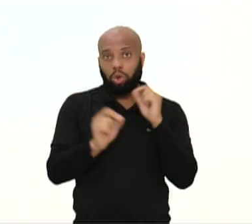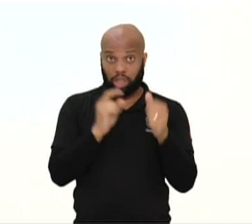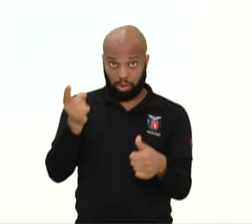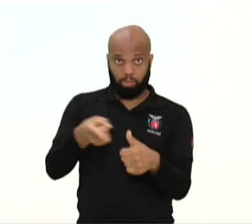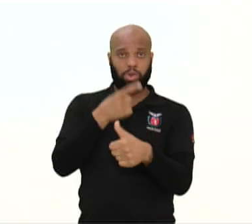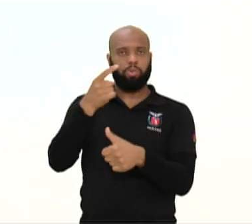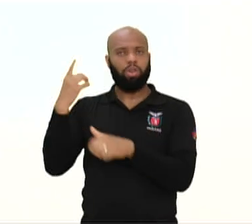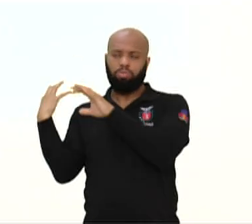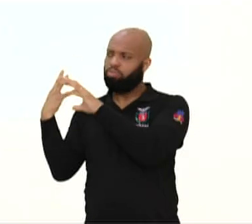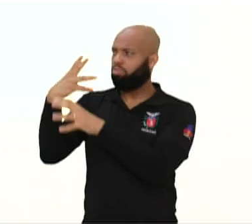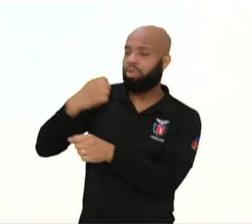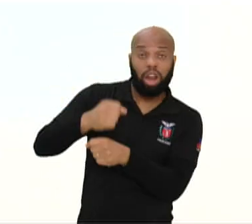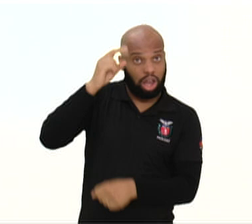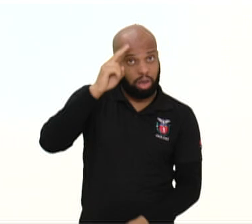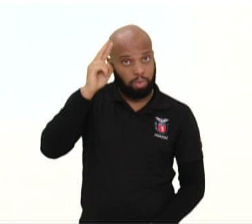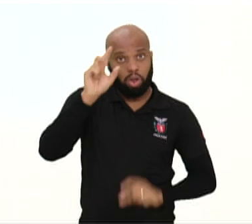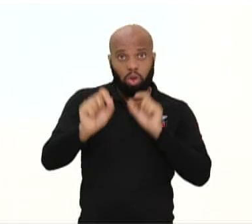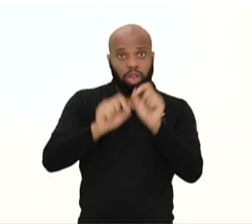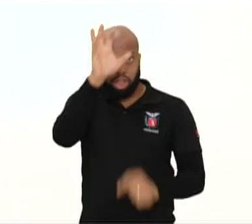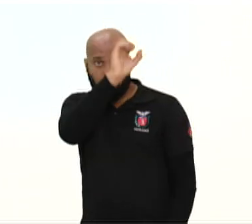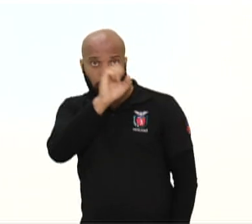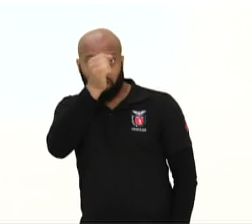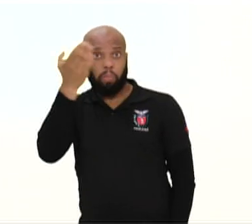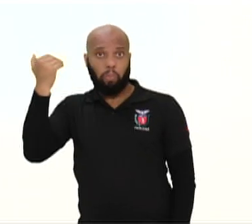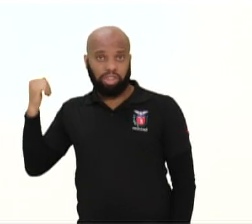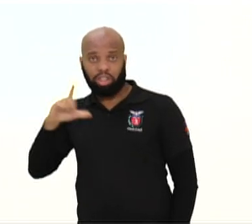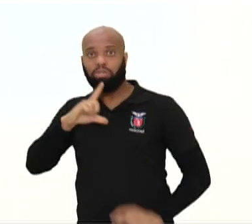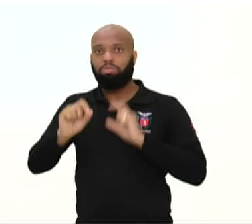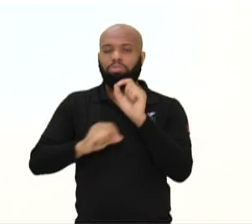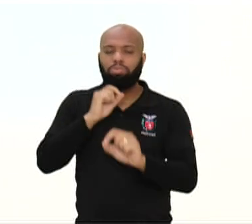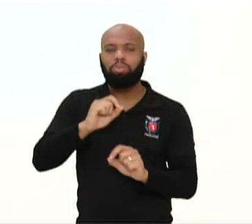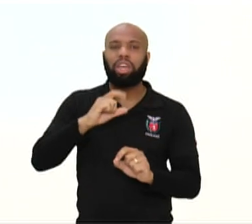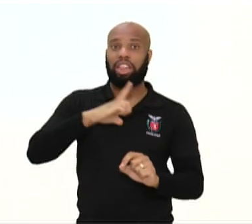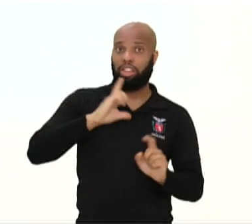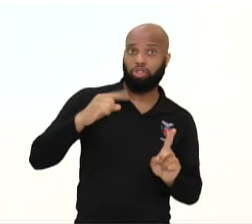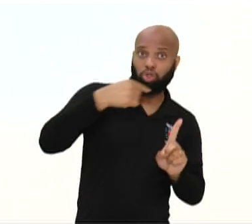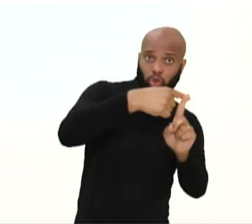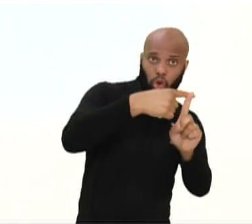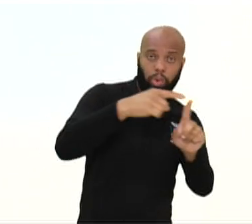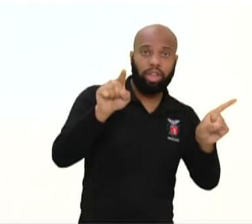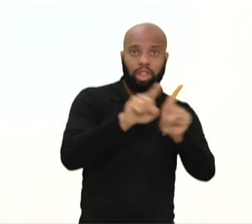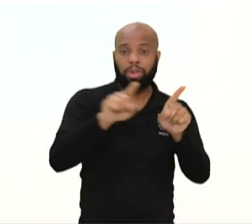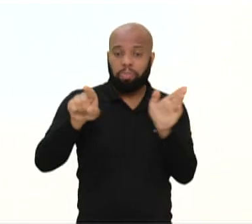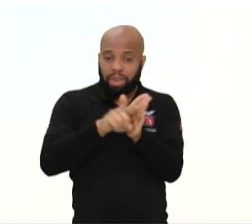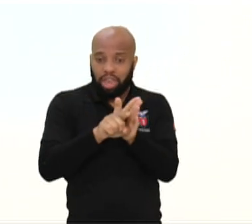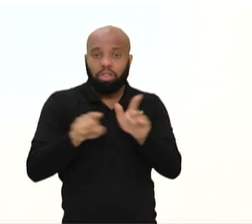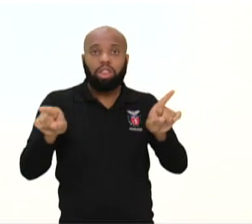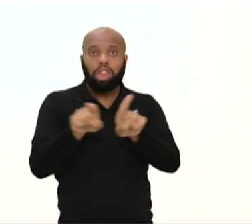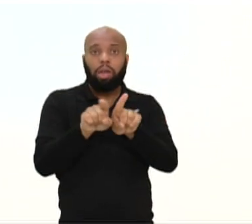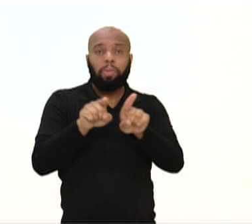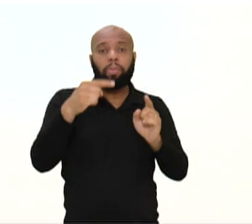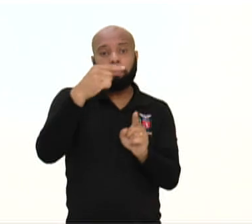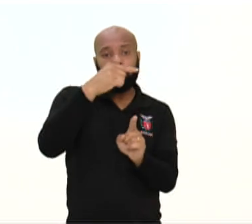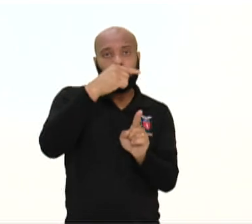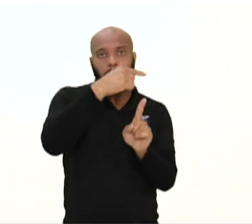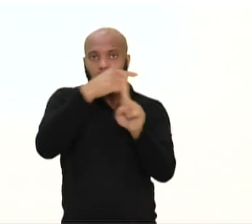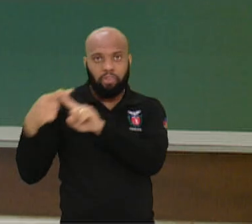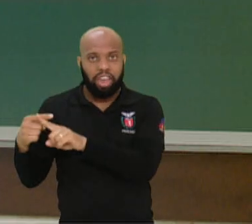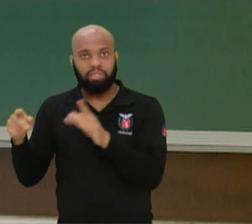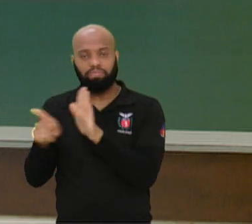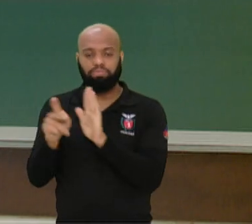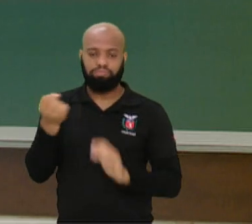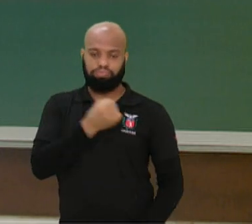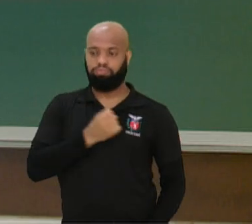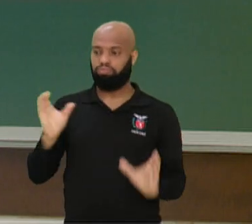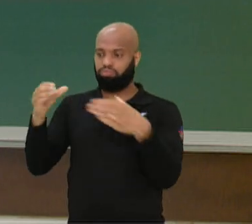vimos uma retomada de operações com números complexos, adição, subtração e multiplicação. Vamos